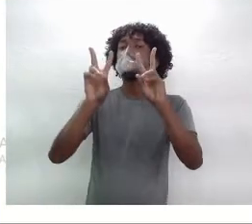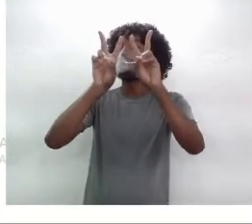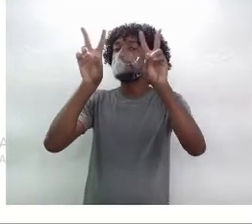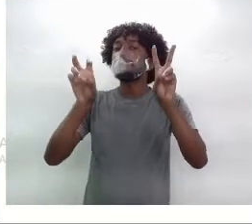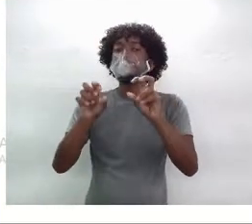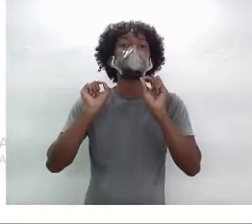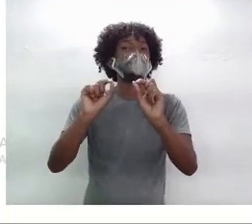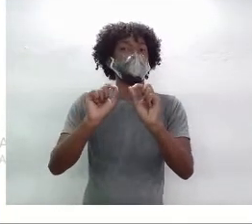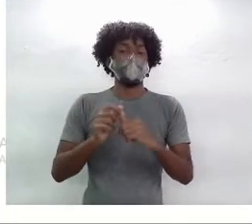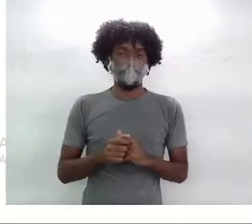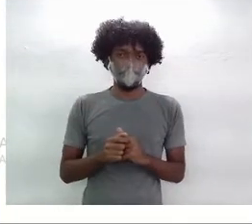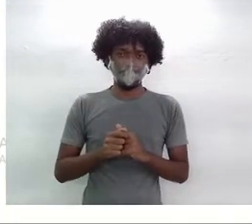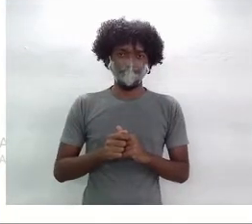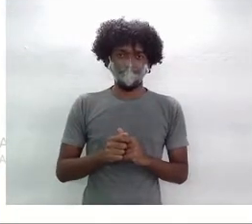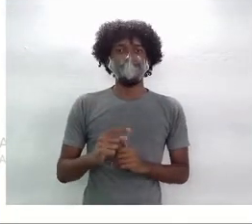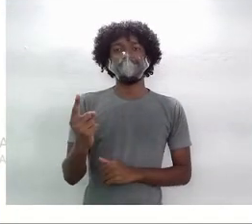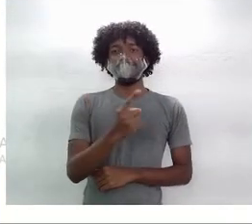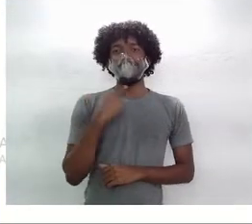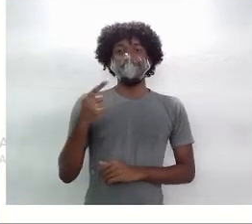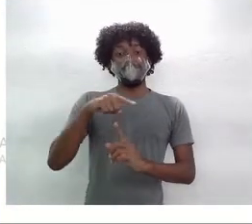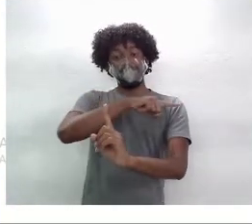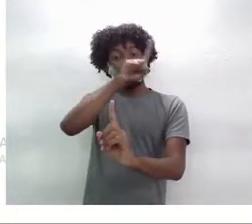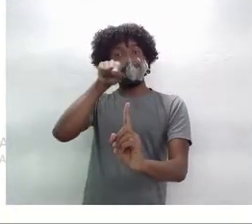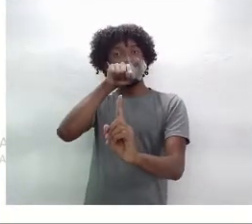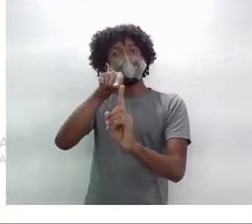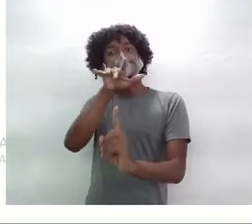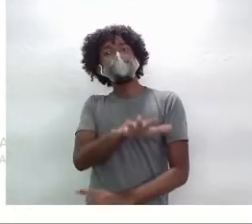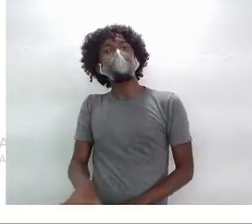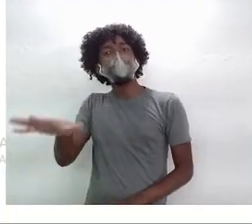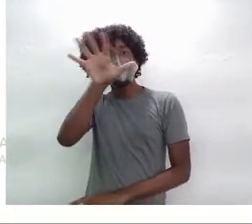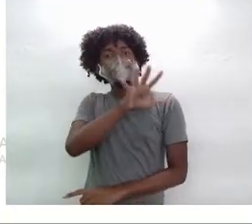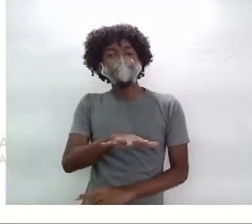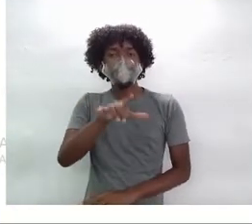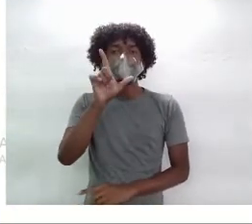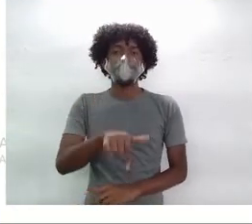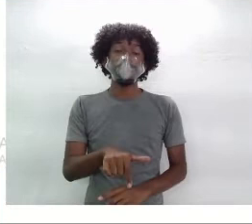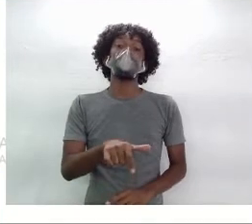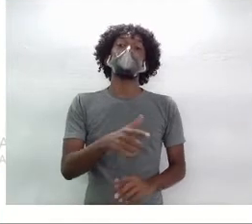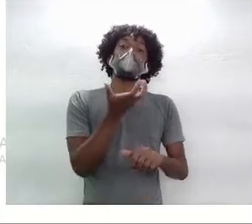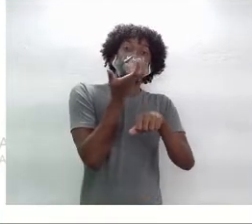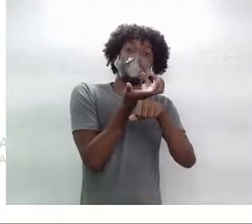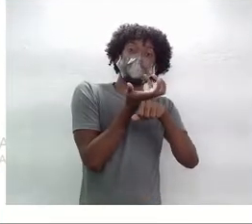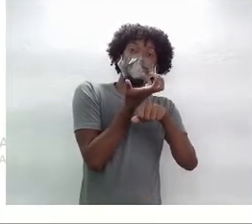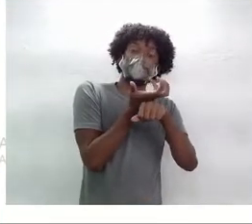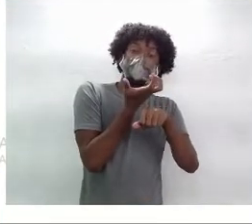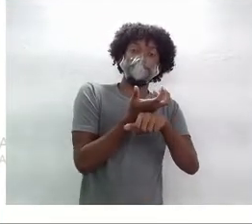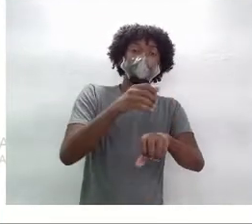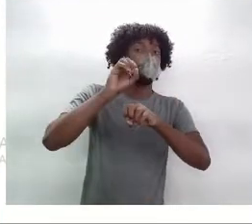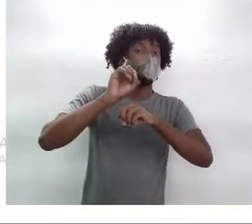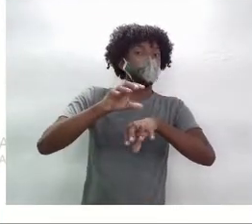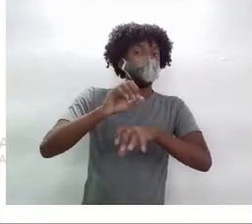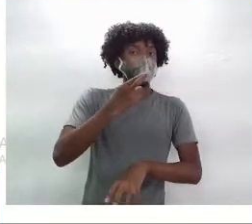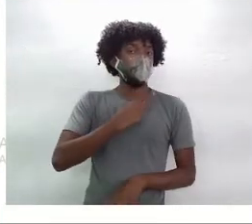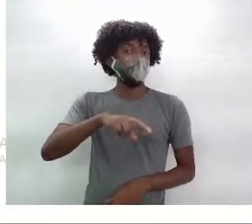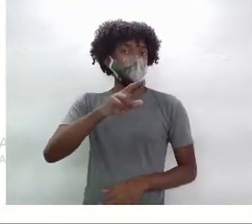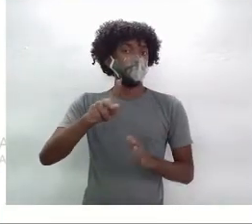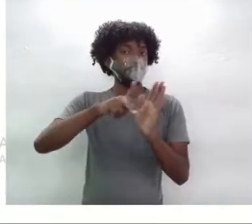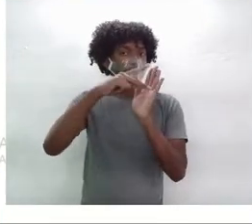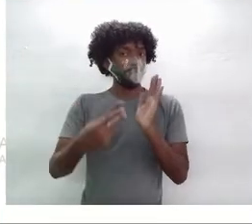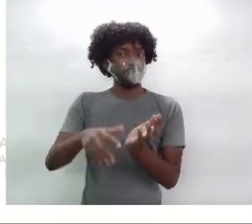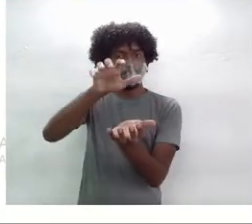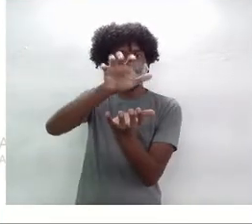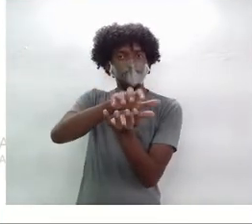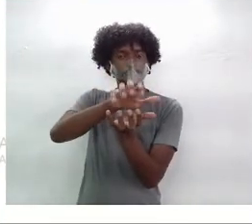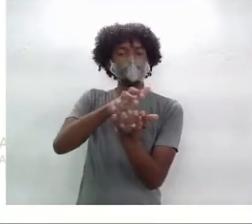objetivo geral do nosso componente é a disciplina de ensino religioso do currículo Pernambuco